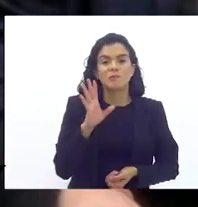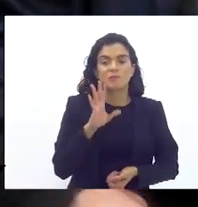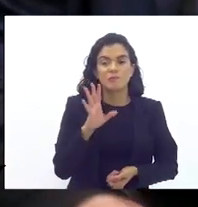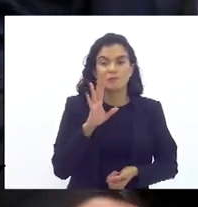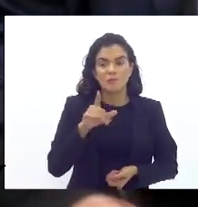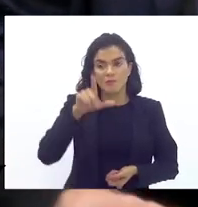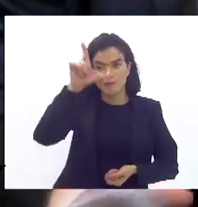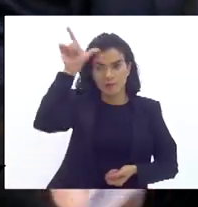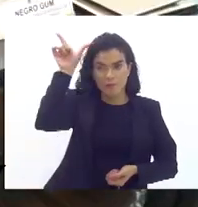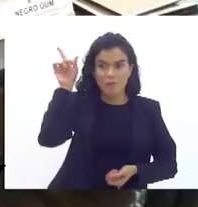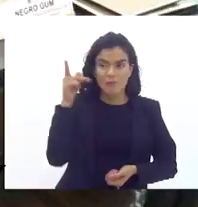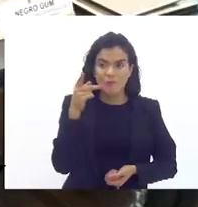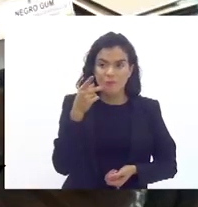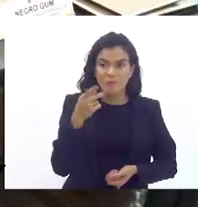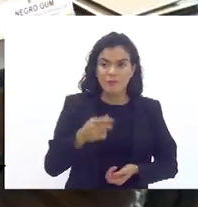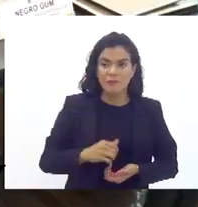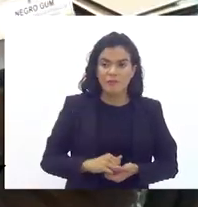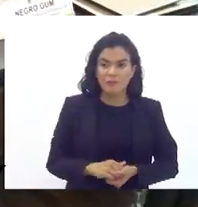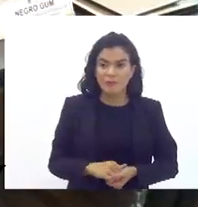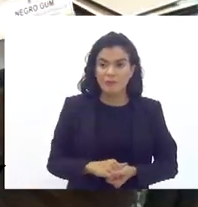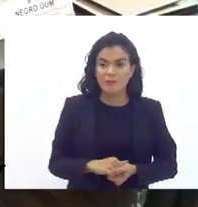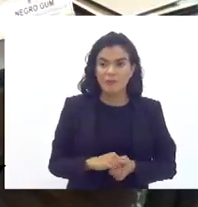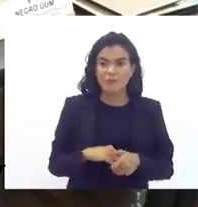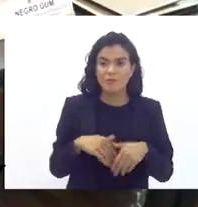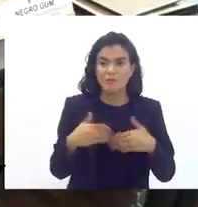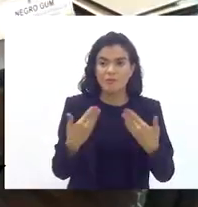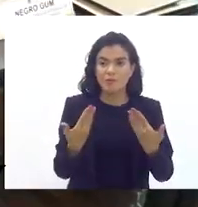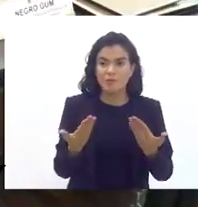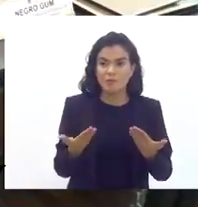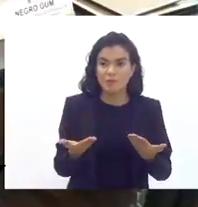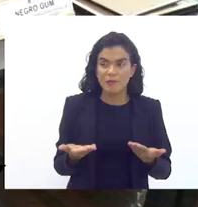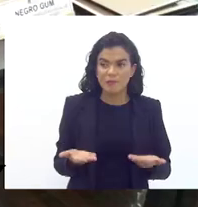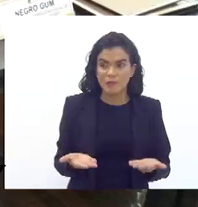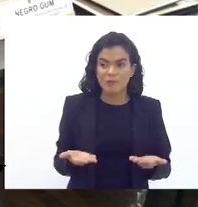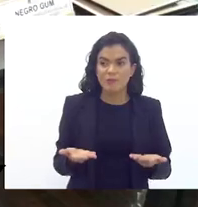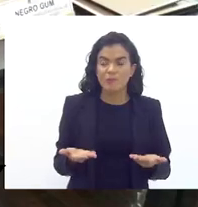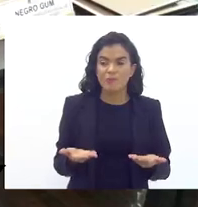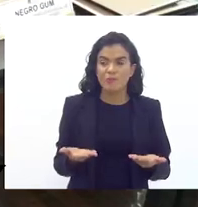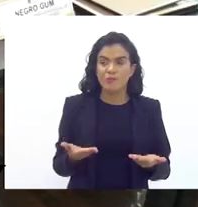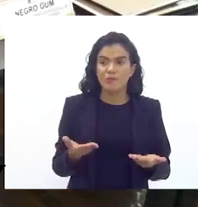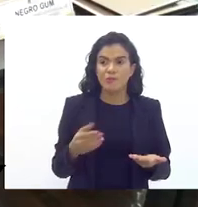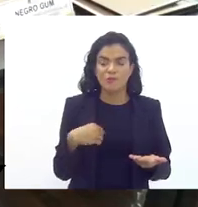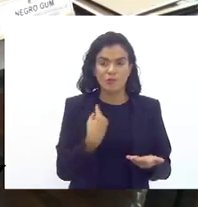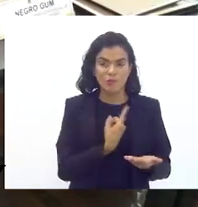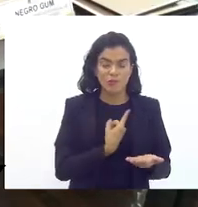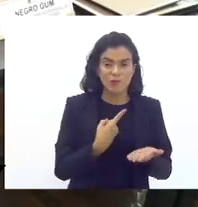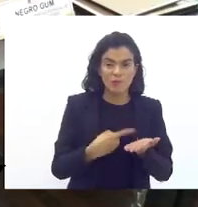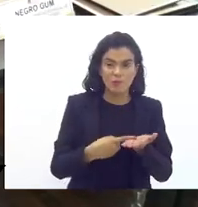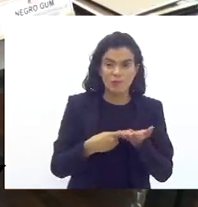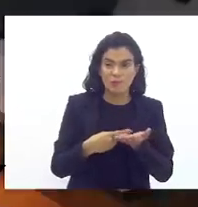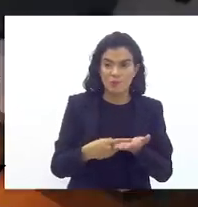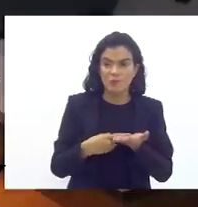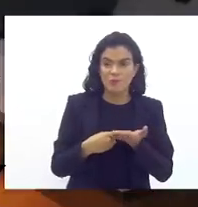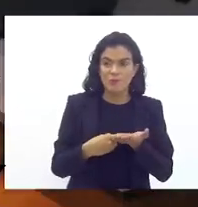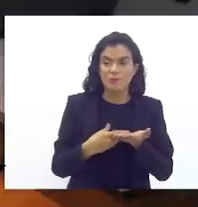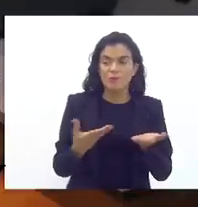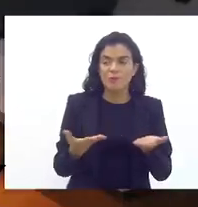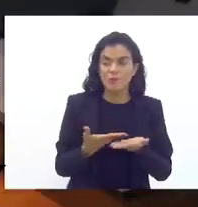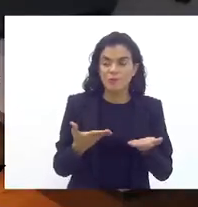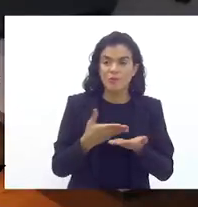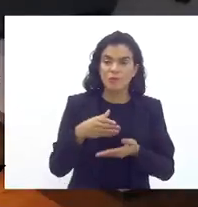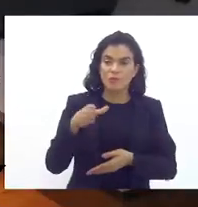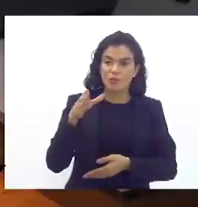muito bom então segundo o que a gente tinha combinado aqui vamos ouvir